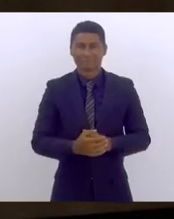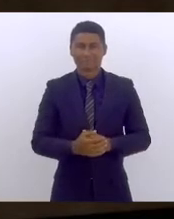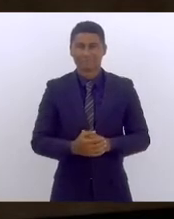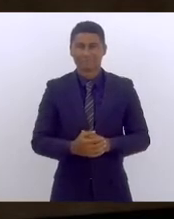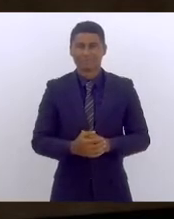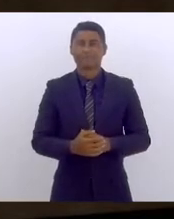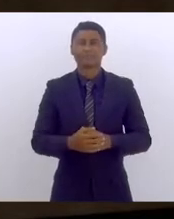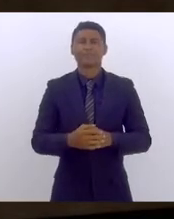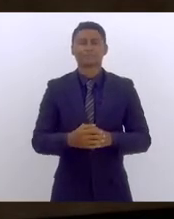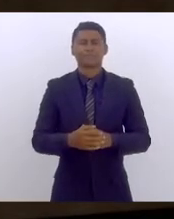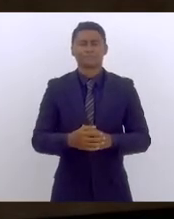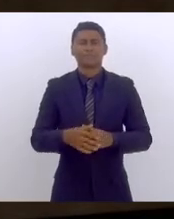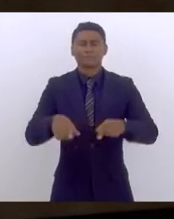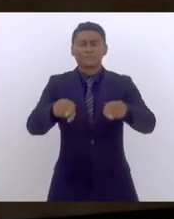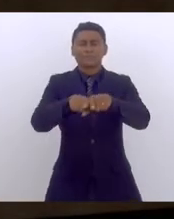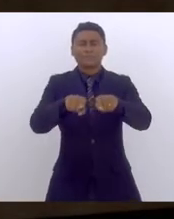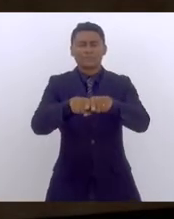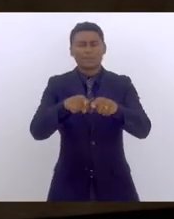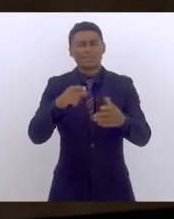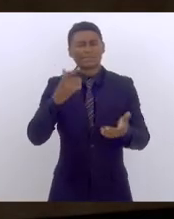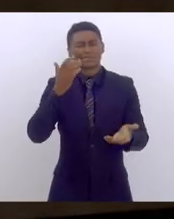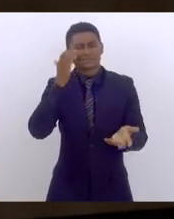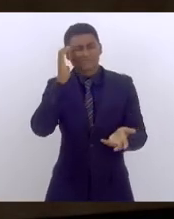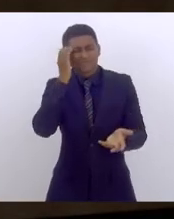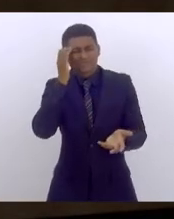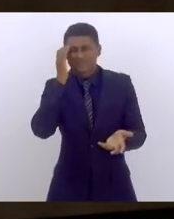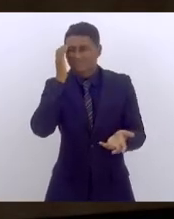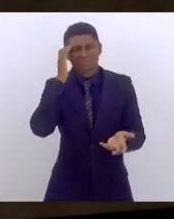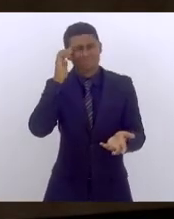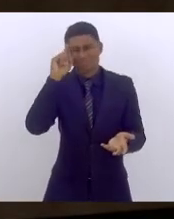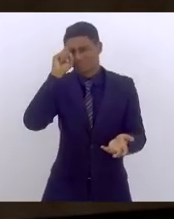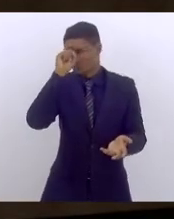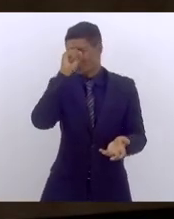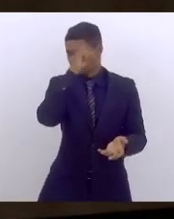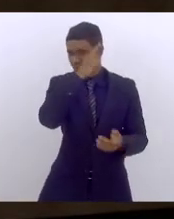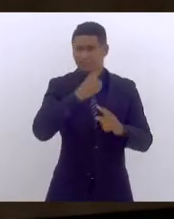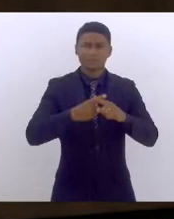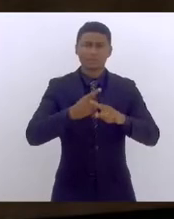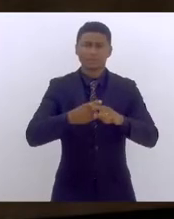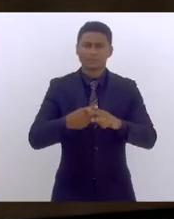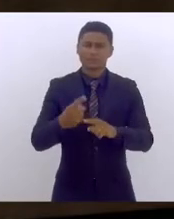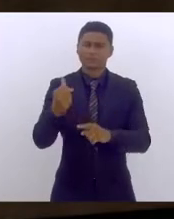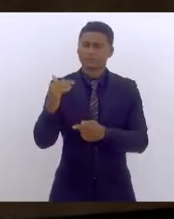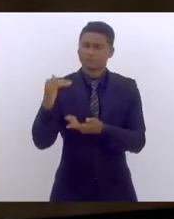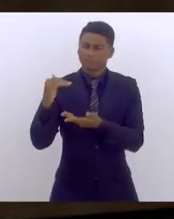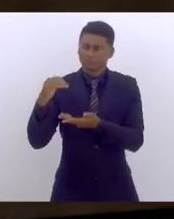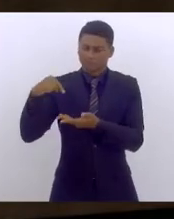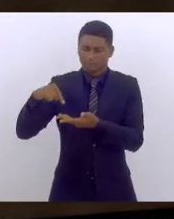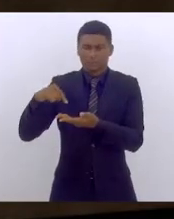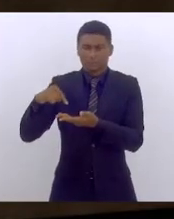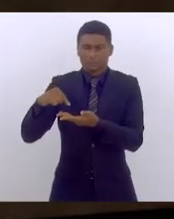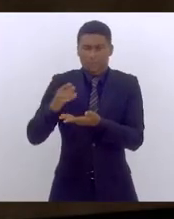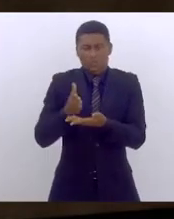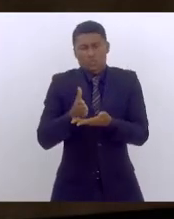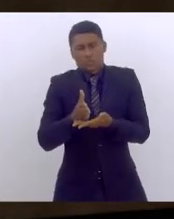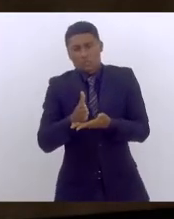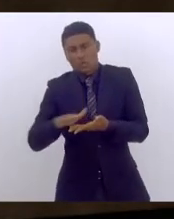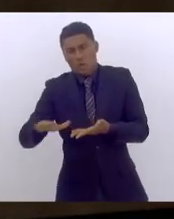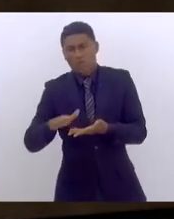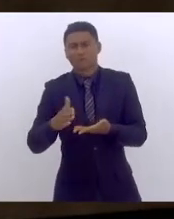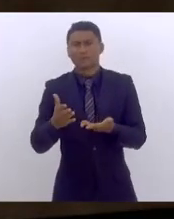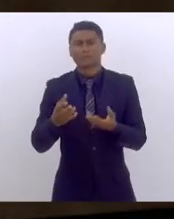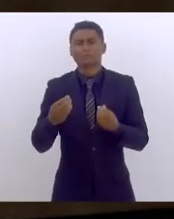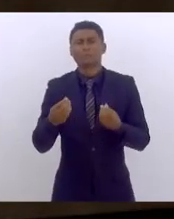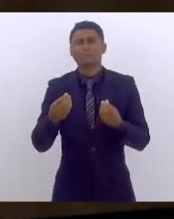é difícil de entender por que que o dinheiro que sobra do fundo tem que